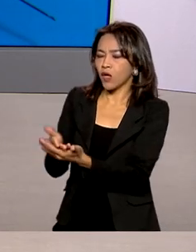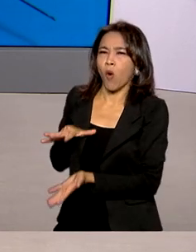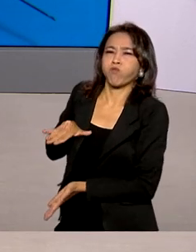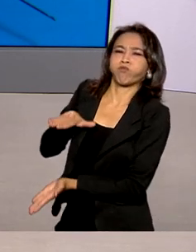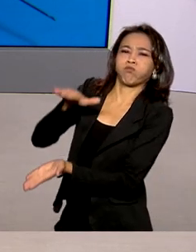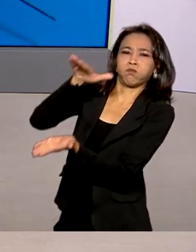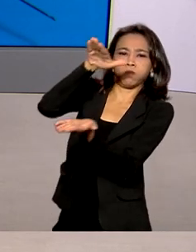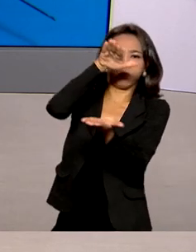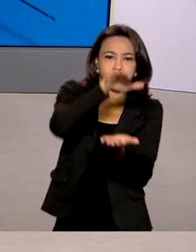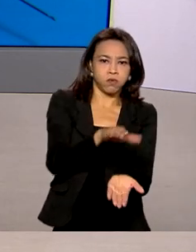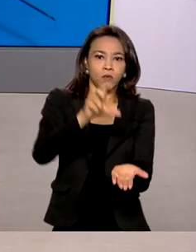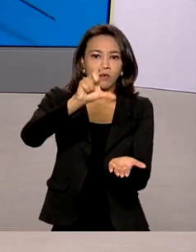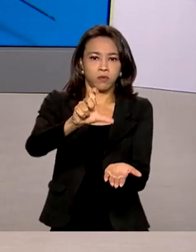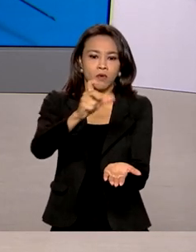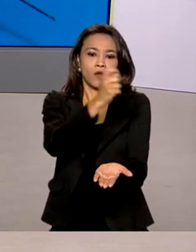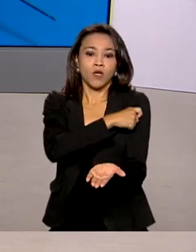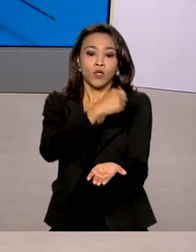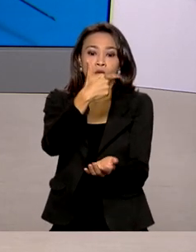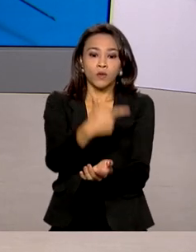distribuídas